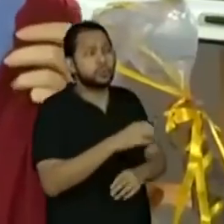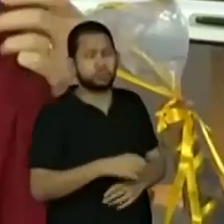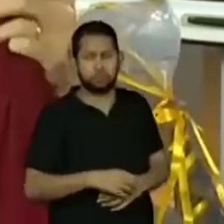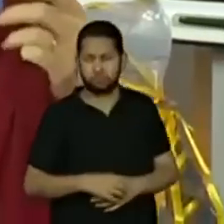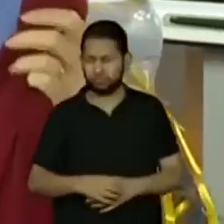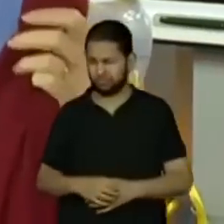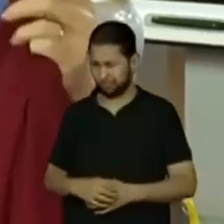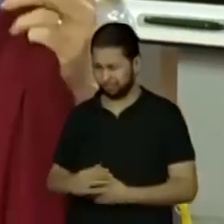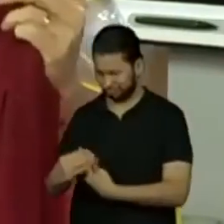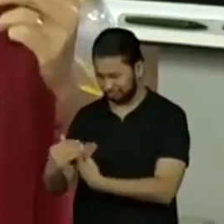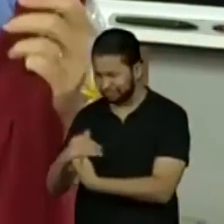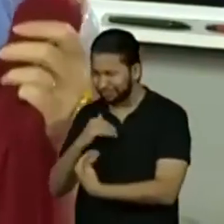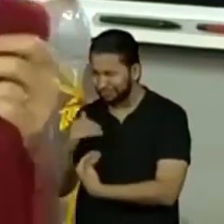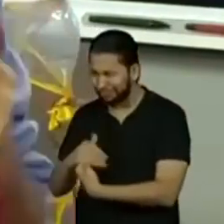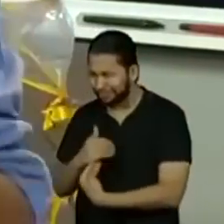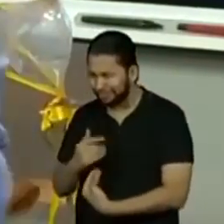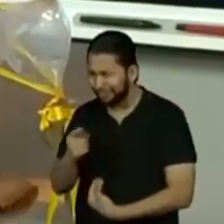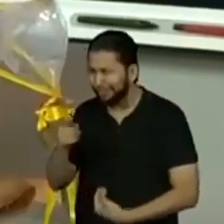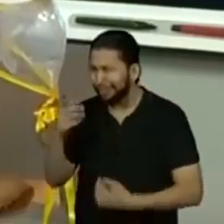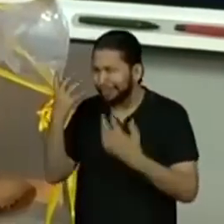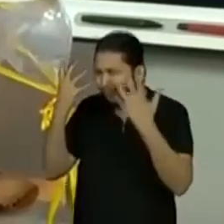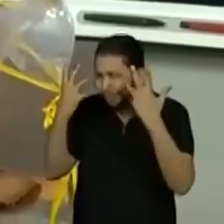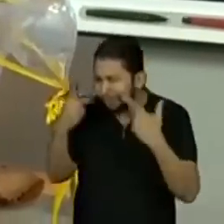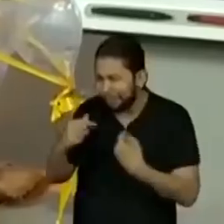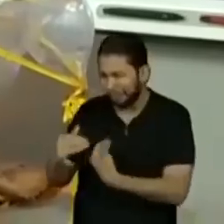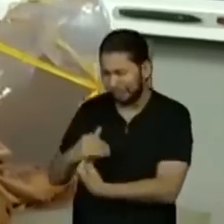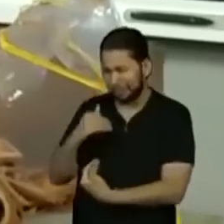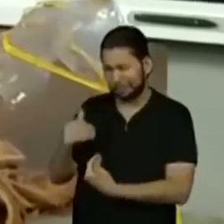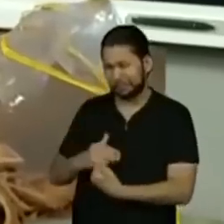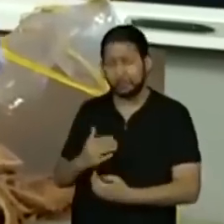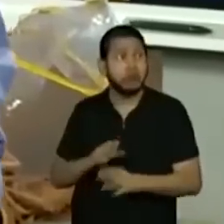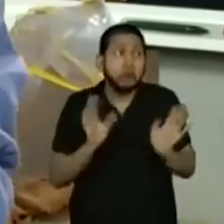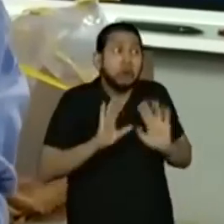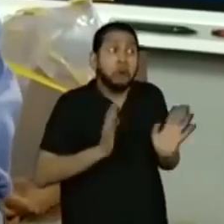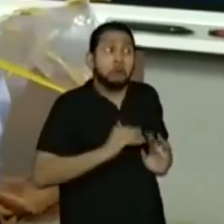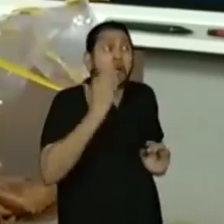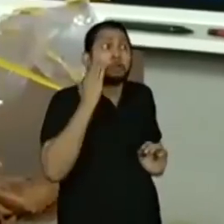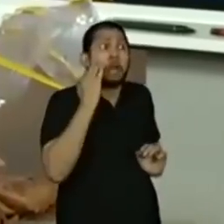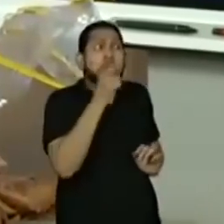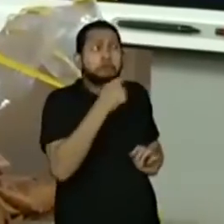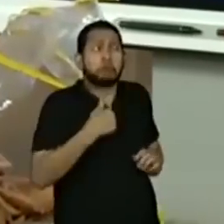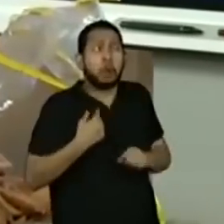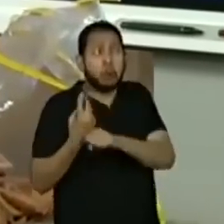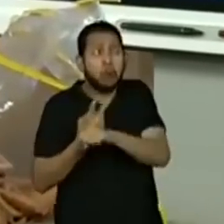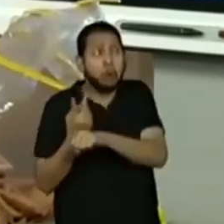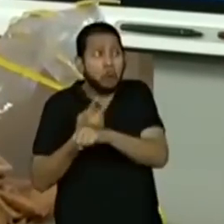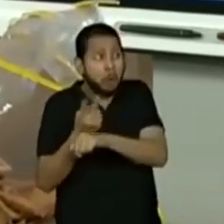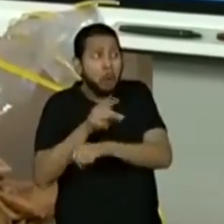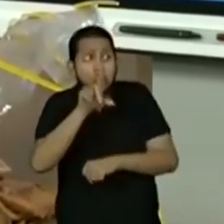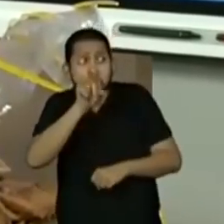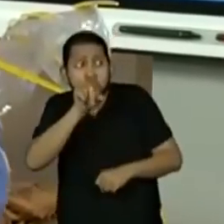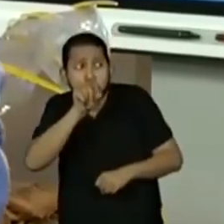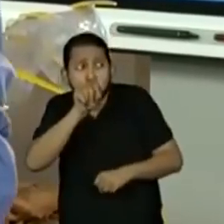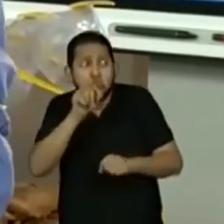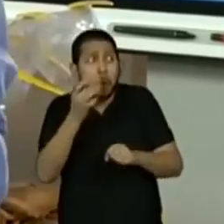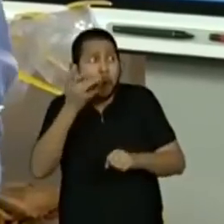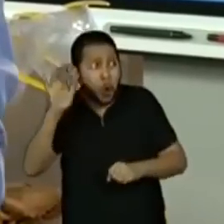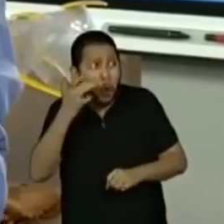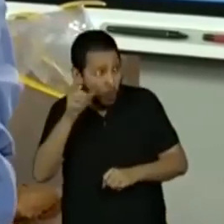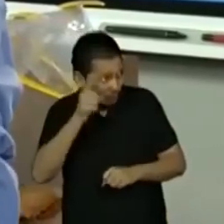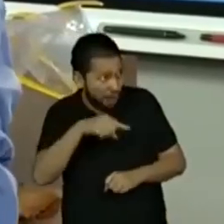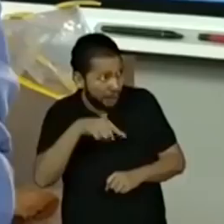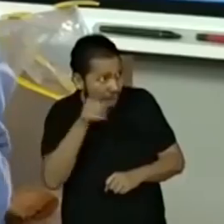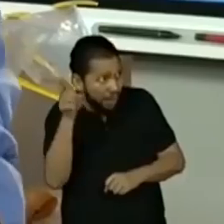Eu vou receber conselho de bicho? Não me mates, eu sei que você está indo atrás do pássaro